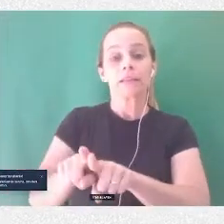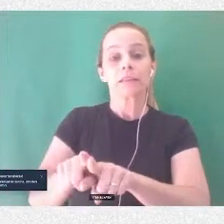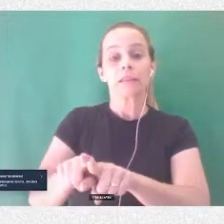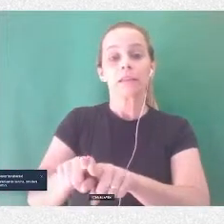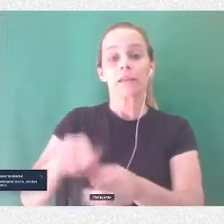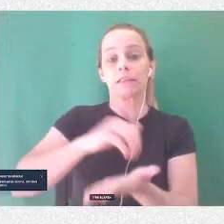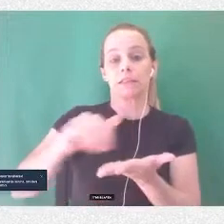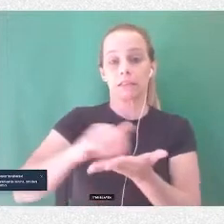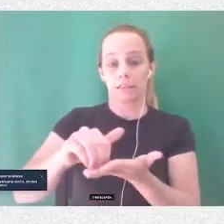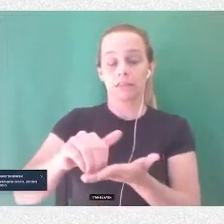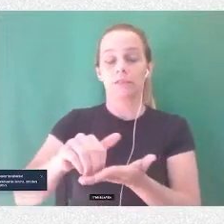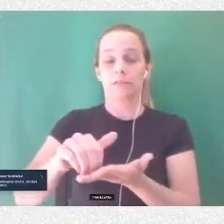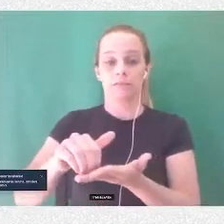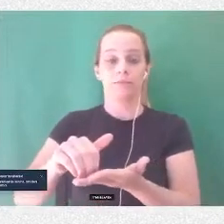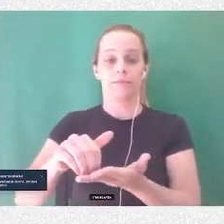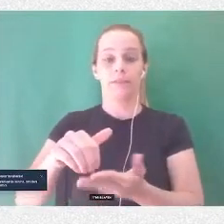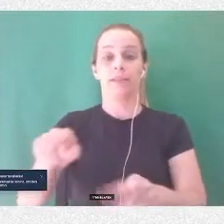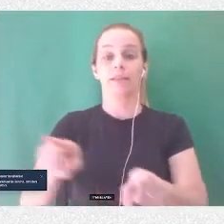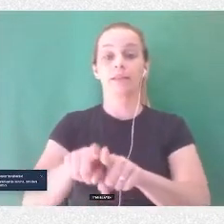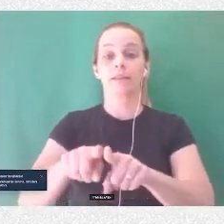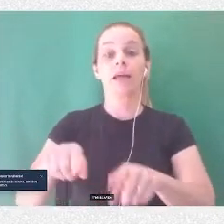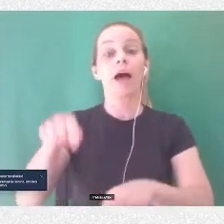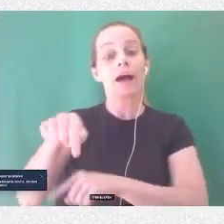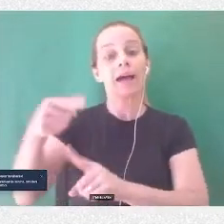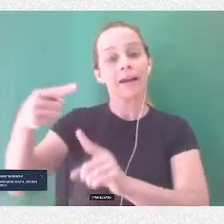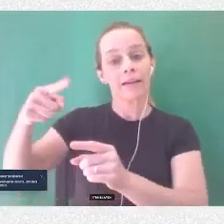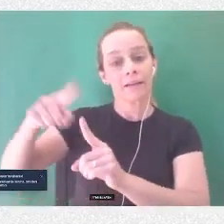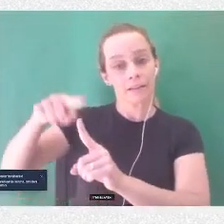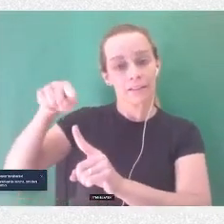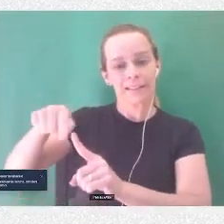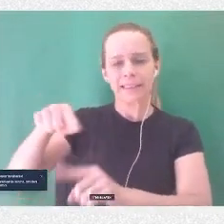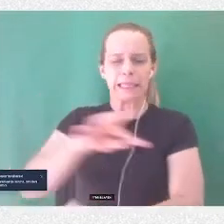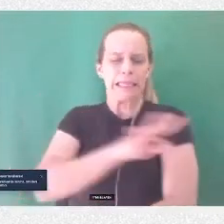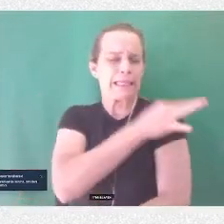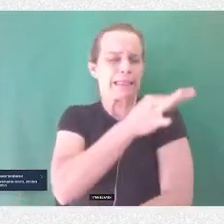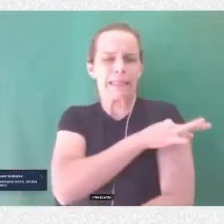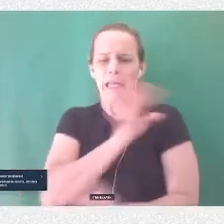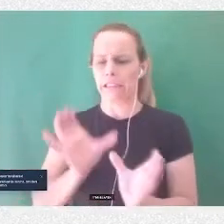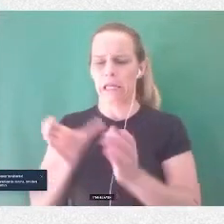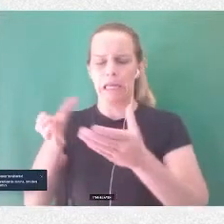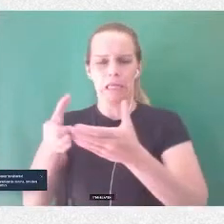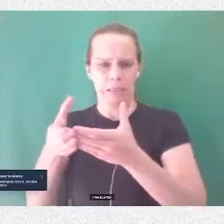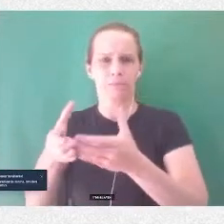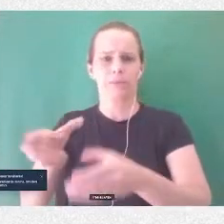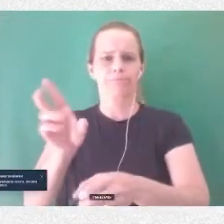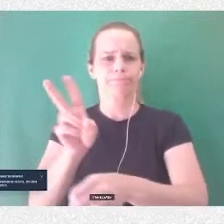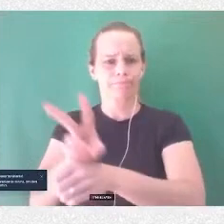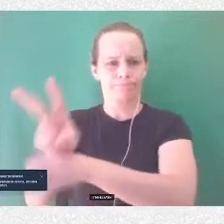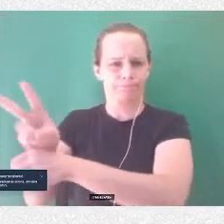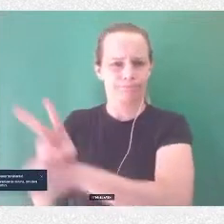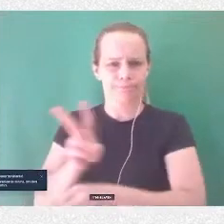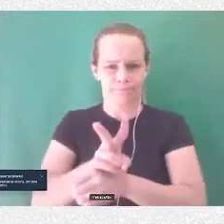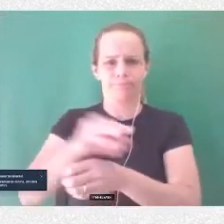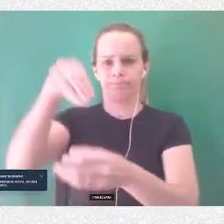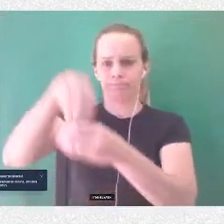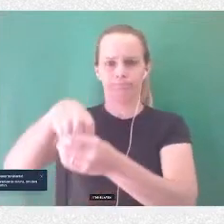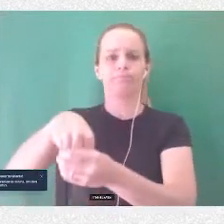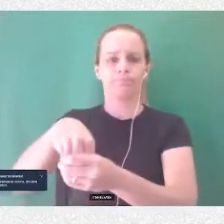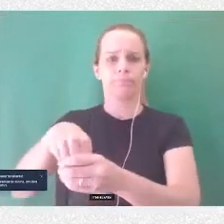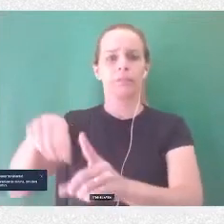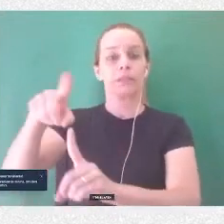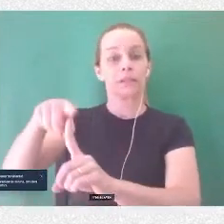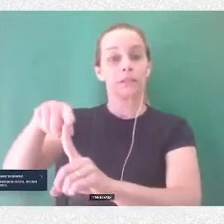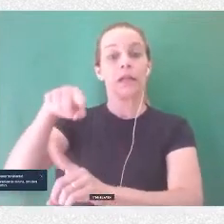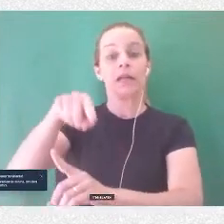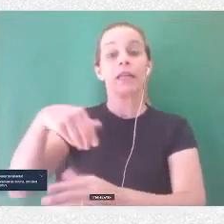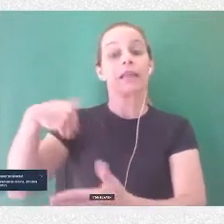de Toledo, ela é composta por uma equipe extremamente técnica fazendo a gestão da saúde aqui no nosso município. Por isso, desde